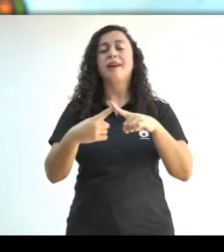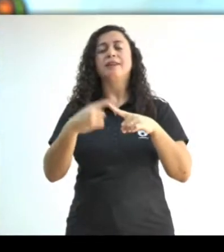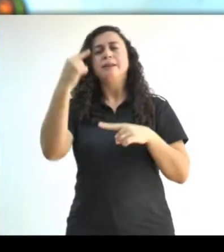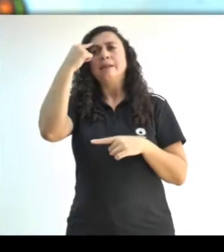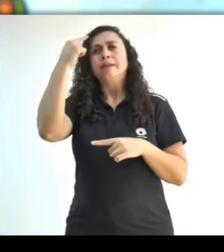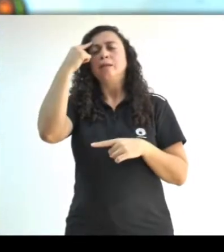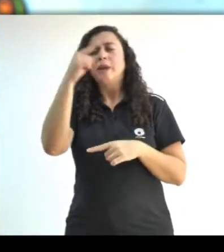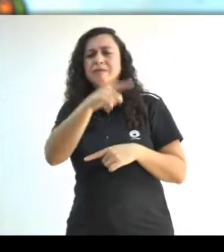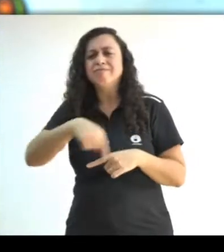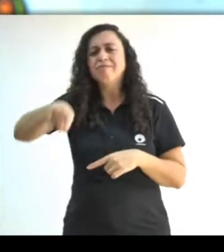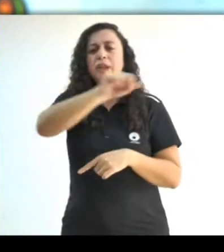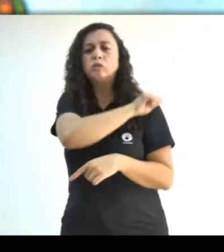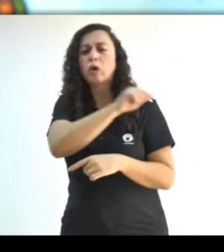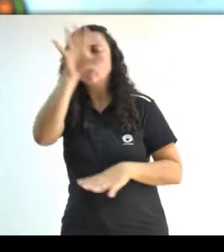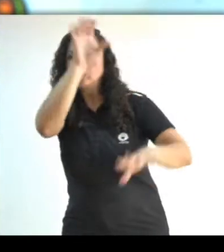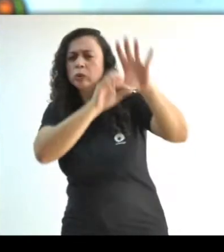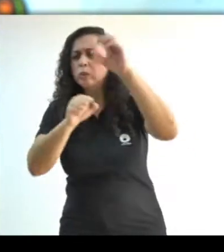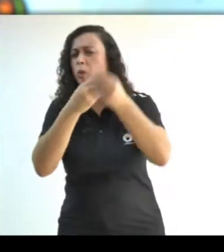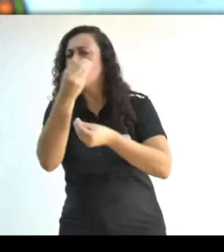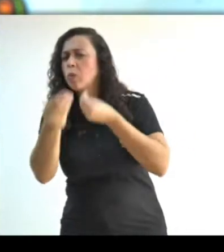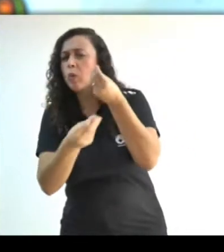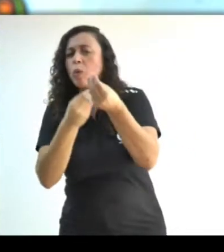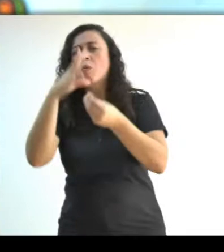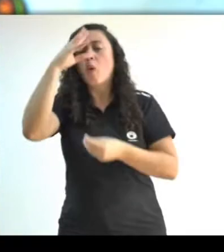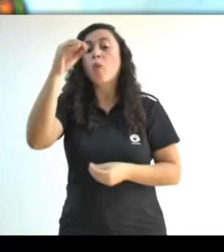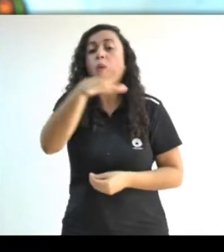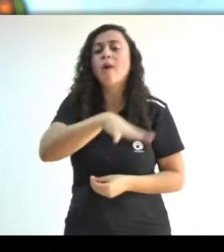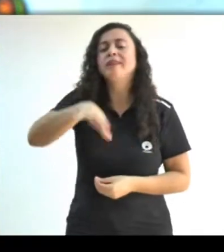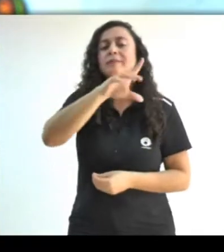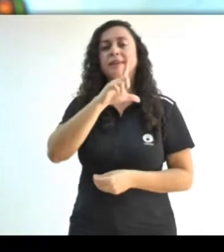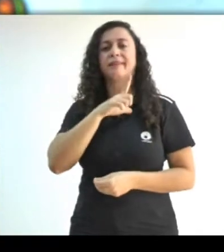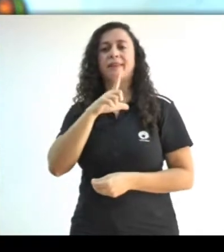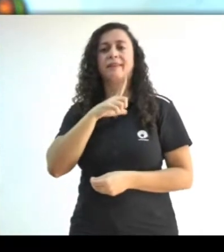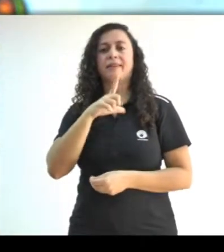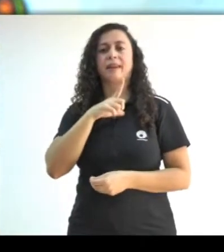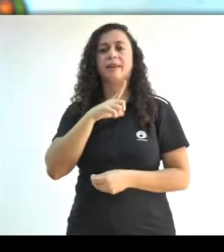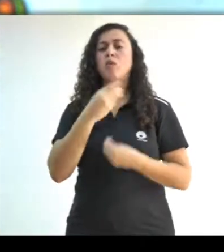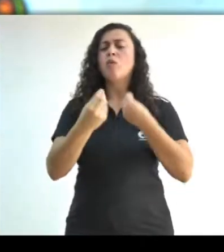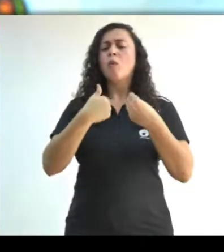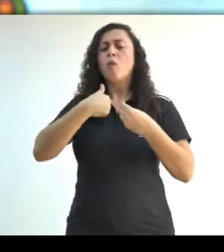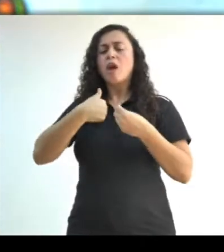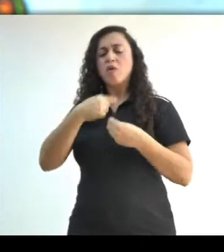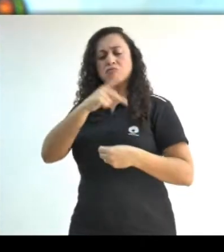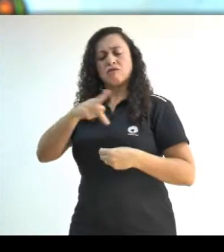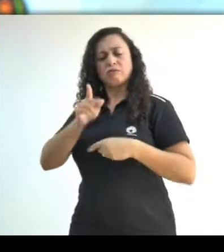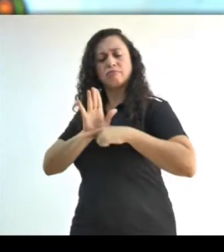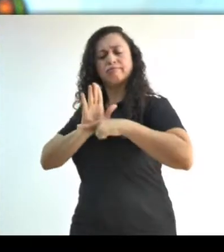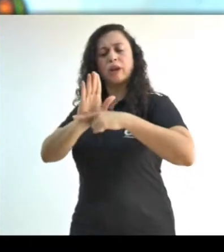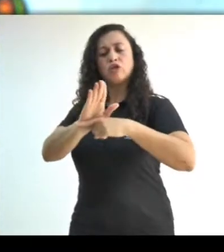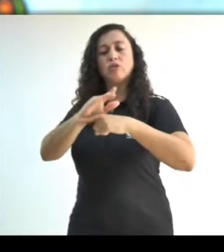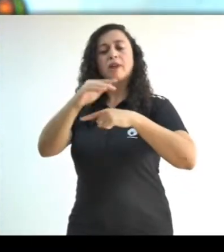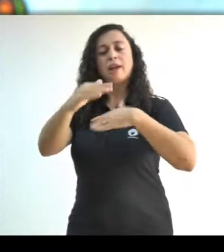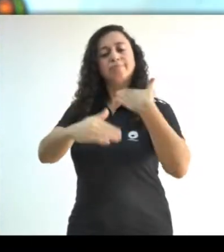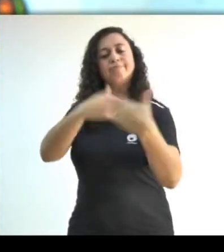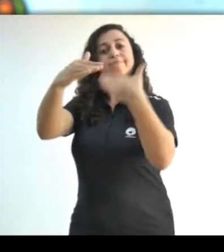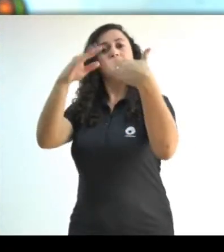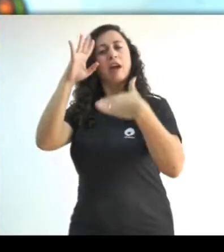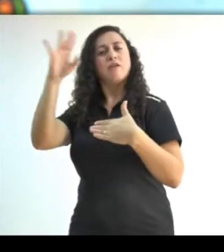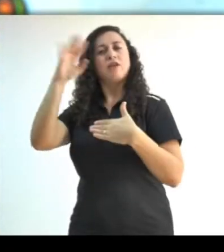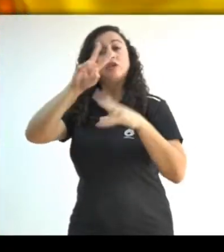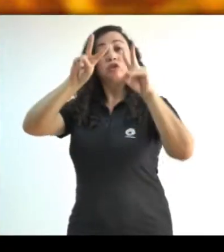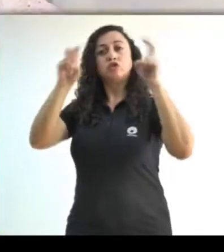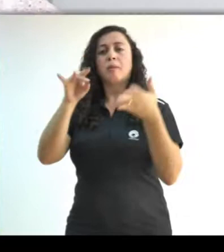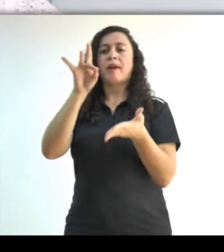esses alunos estão aprendendo, quais são os conhecimentos que eles têm e como a gente pode contribuir de forma reflexiva sobre a